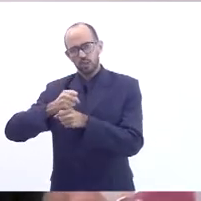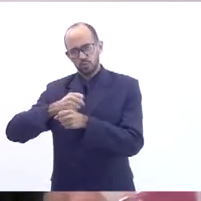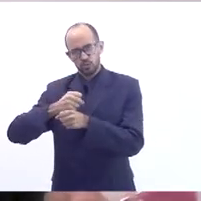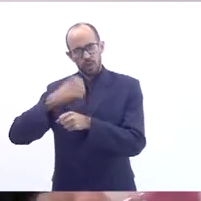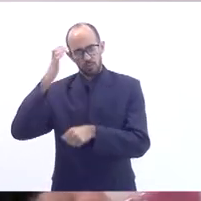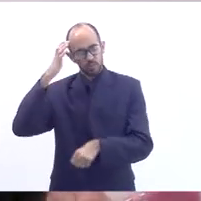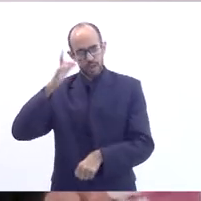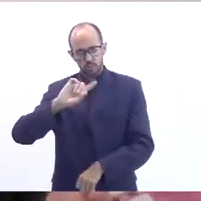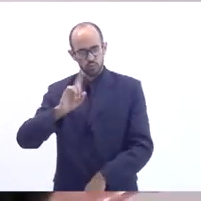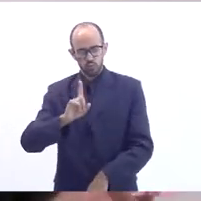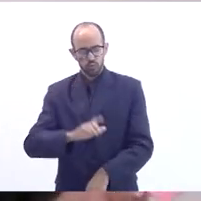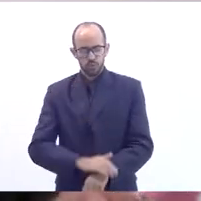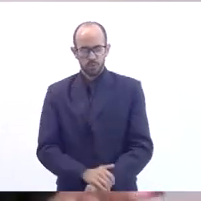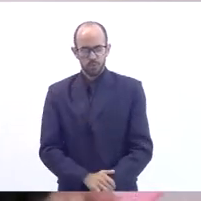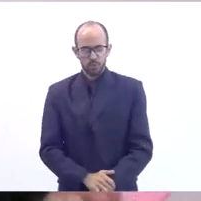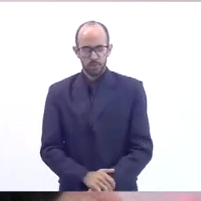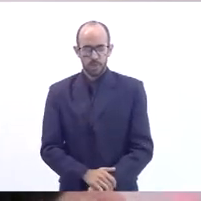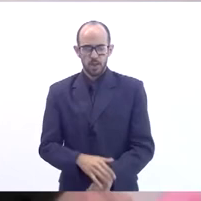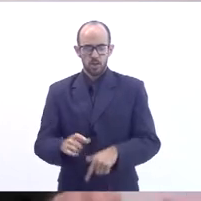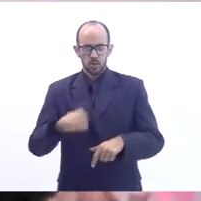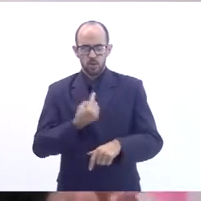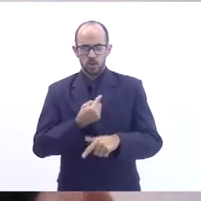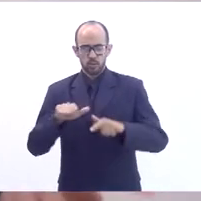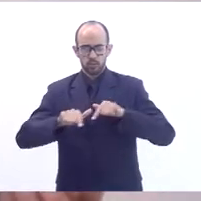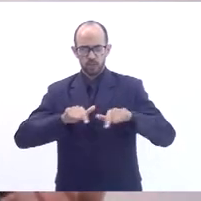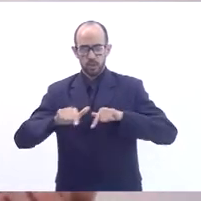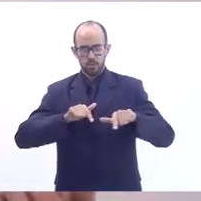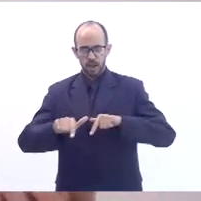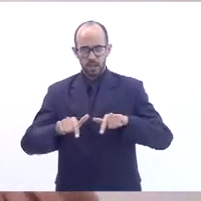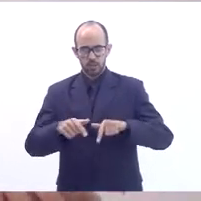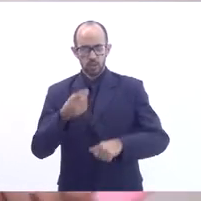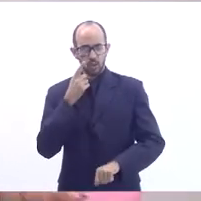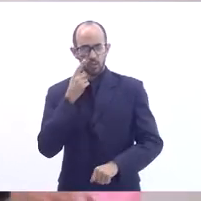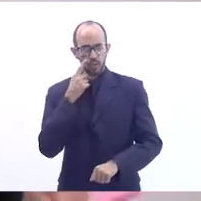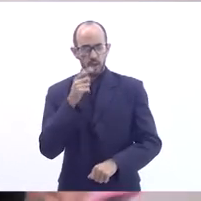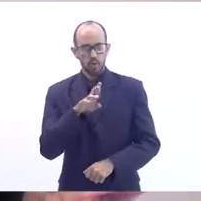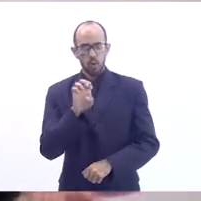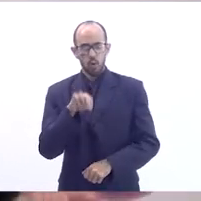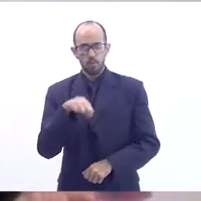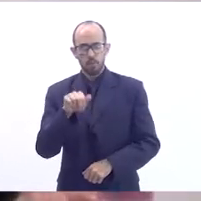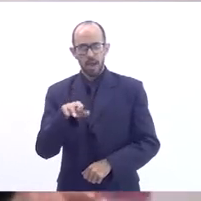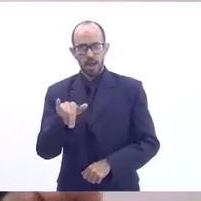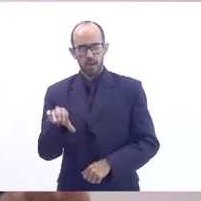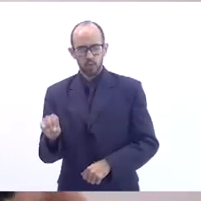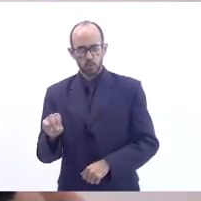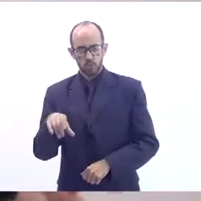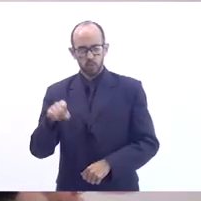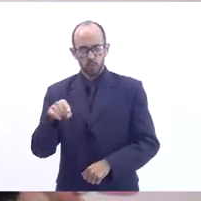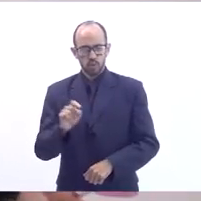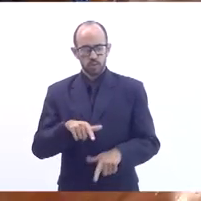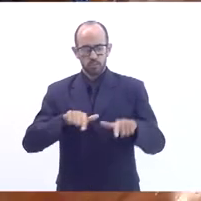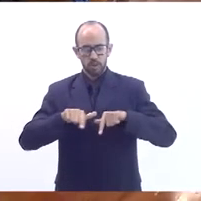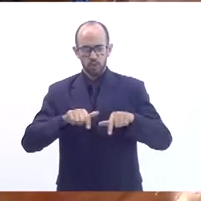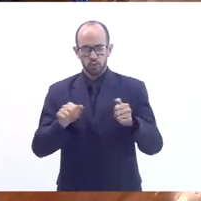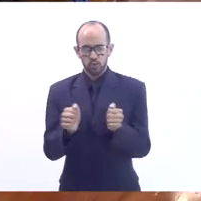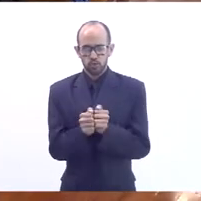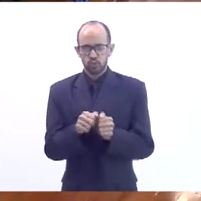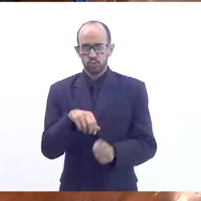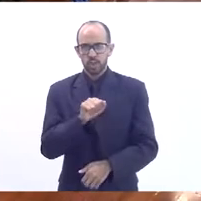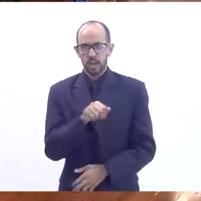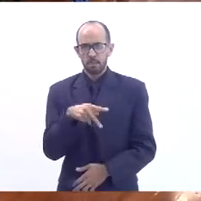é o nosso trabalho de formiguinha eu tô olhando aqui o Romário que trabalhou com a gente muito tempo na pele né ele